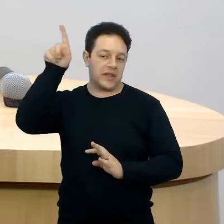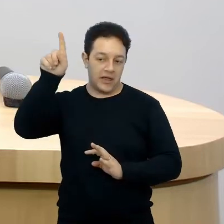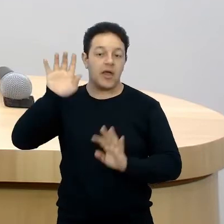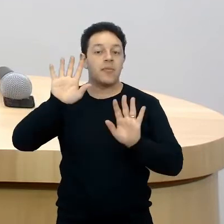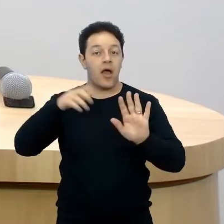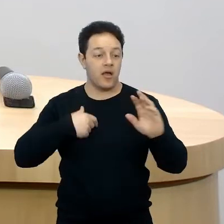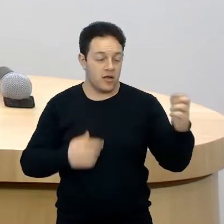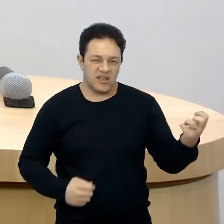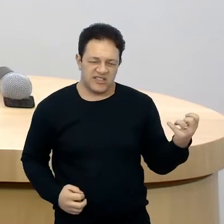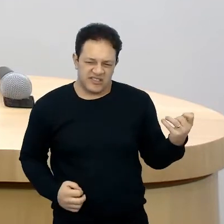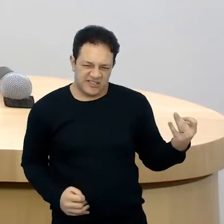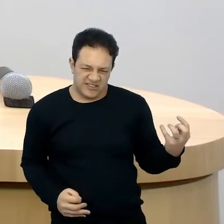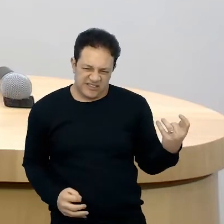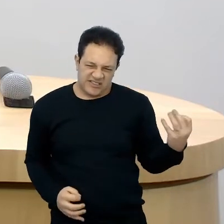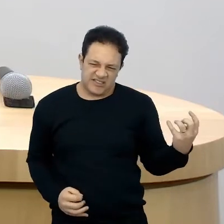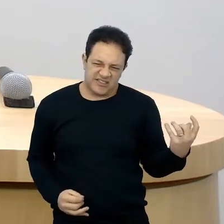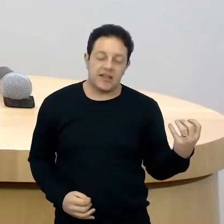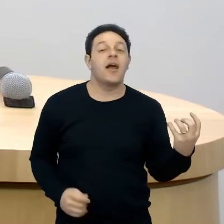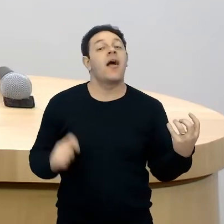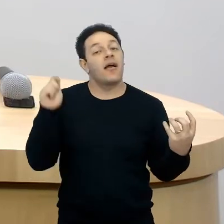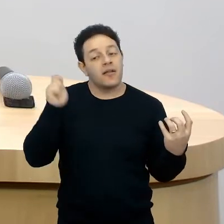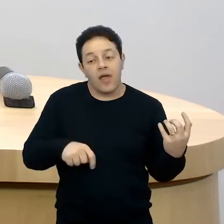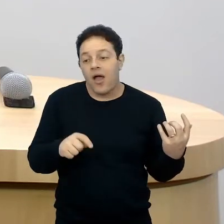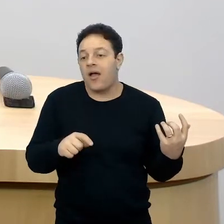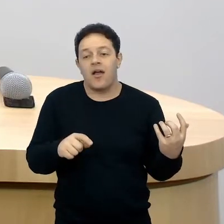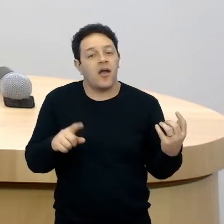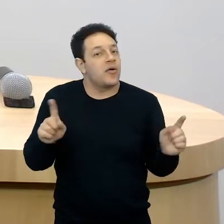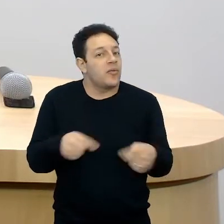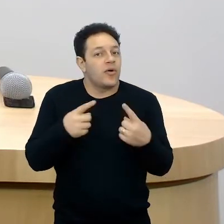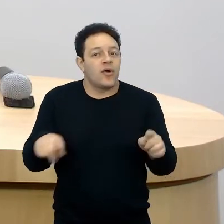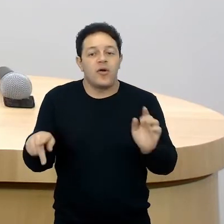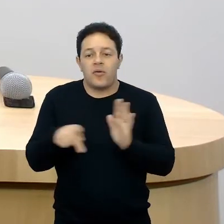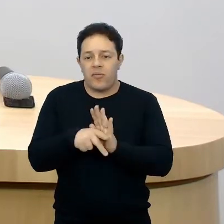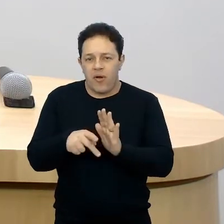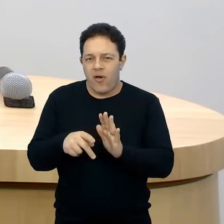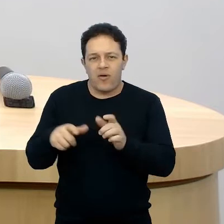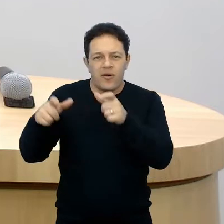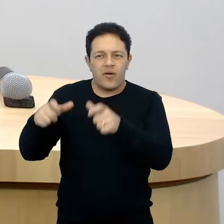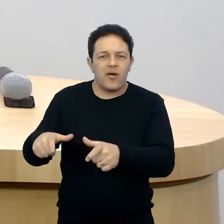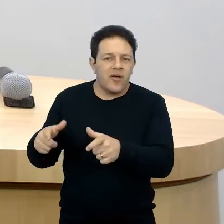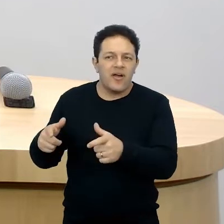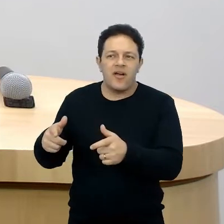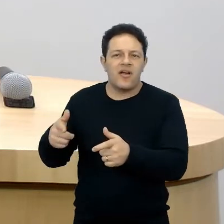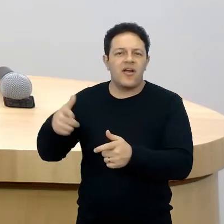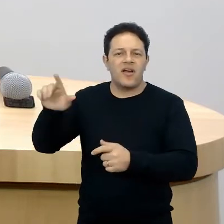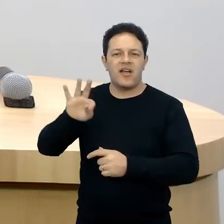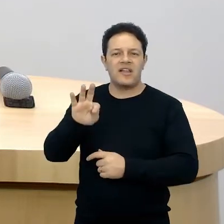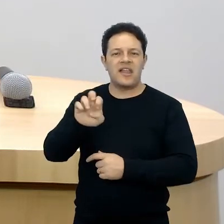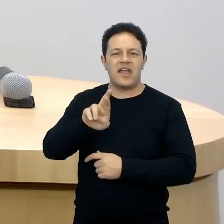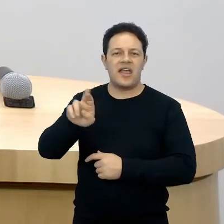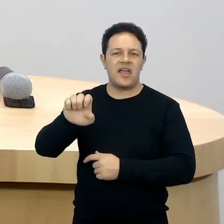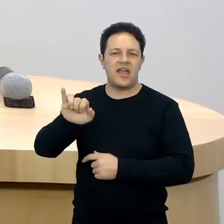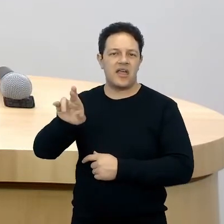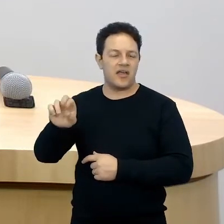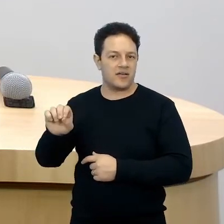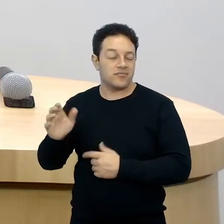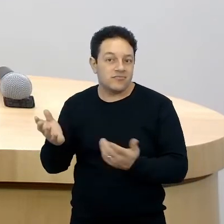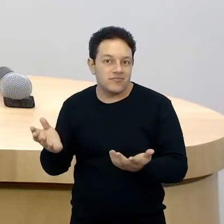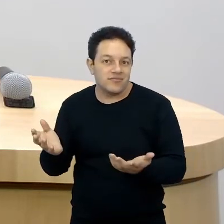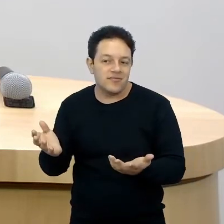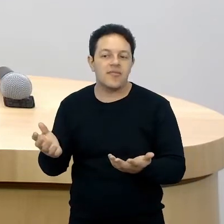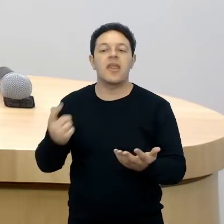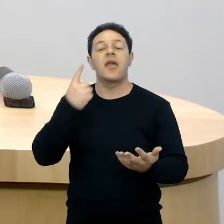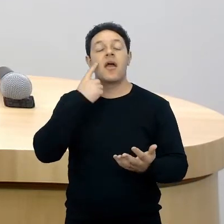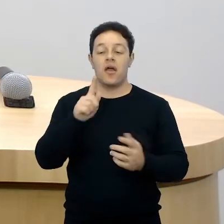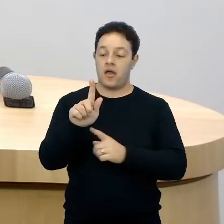uso a guitarra para tocar música de terreiro. Vocês entenderam agora? Né? O Glauber Rocha, então,